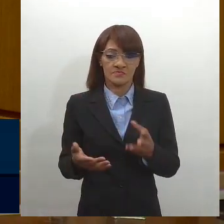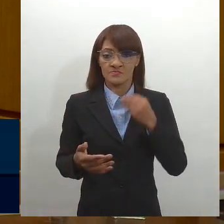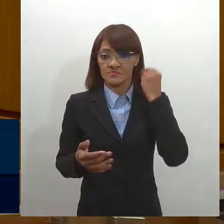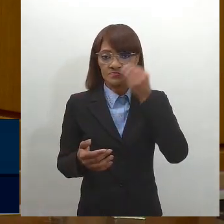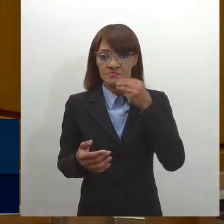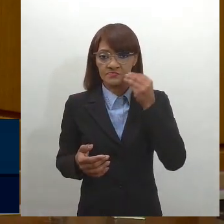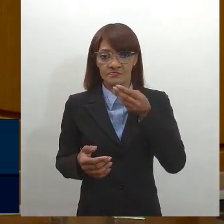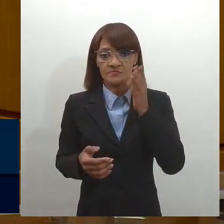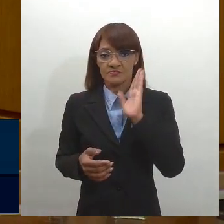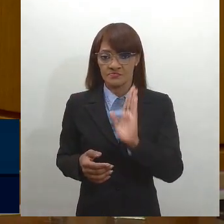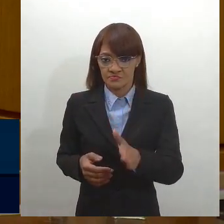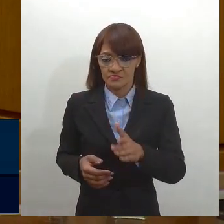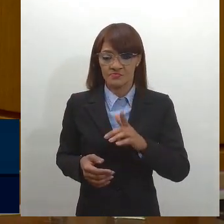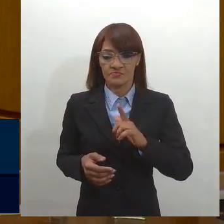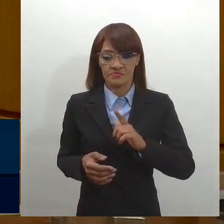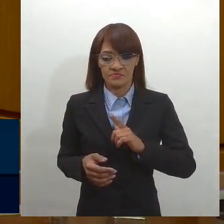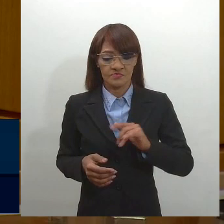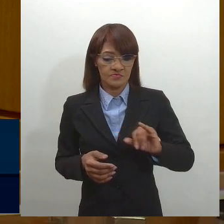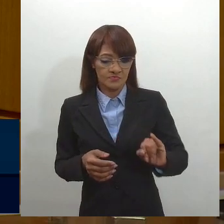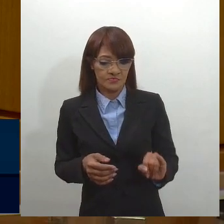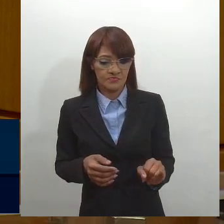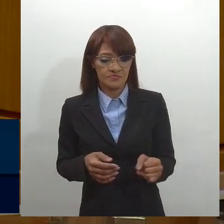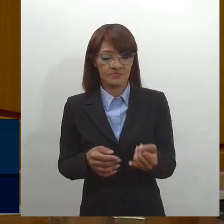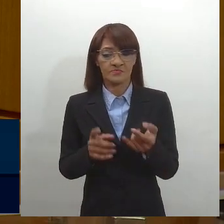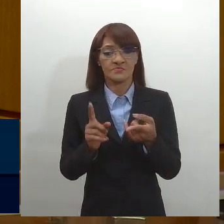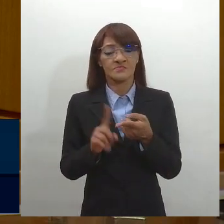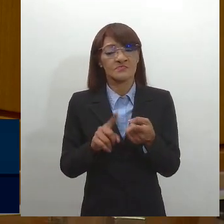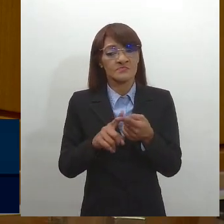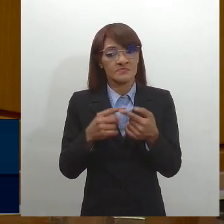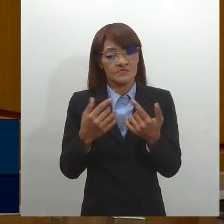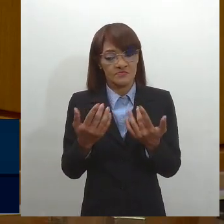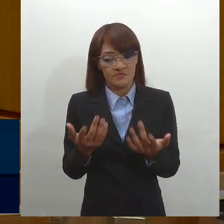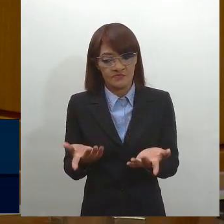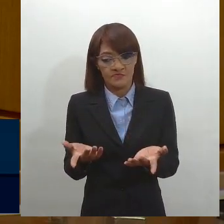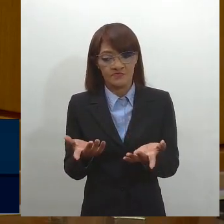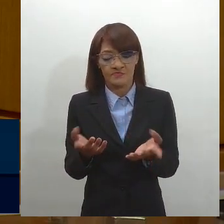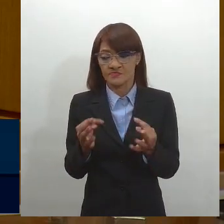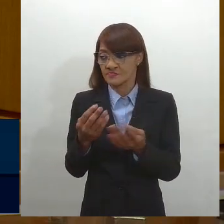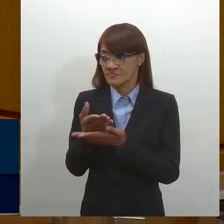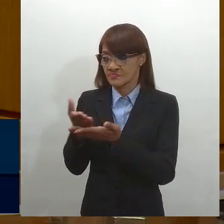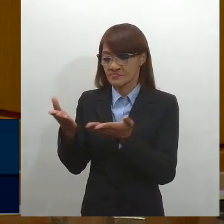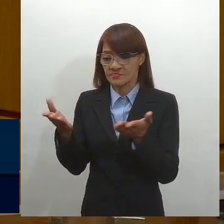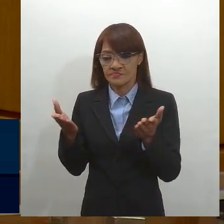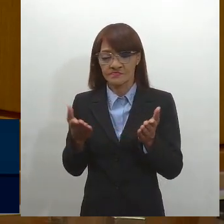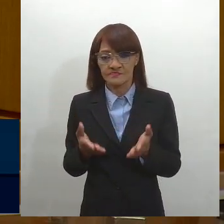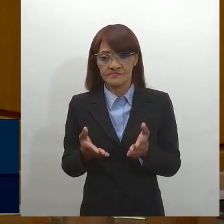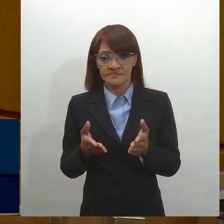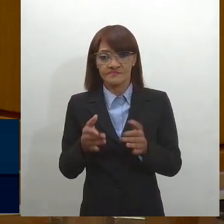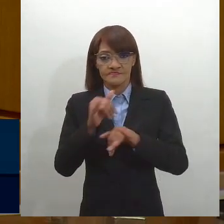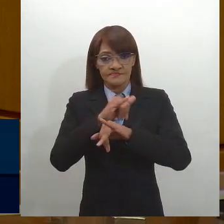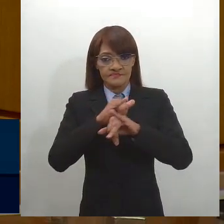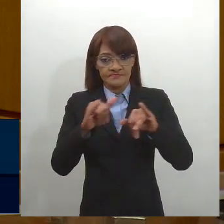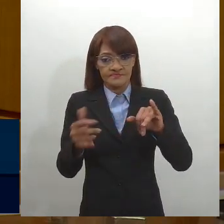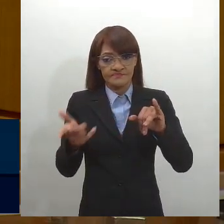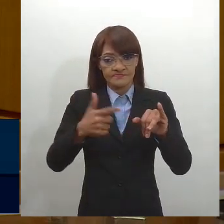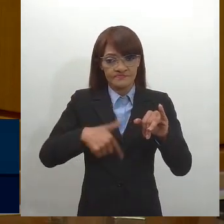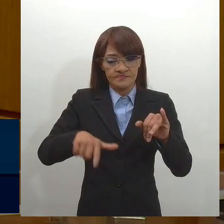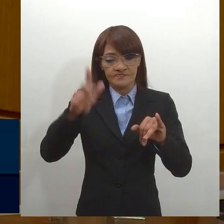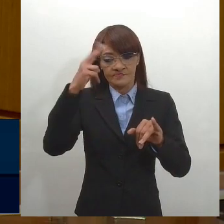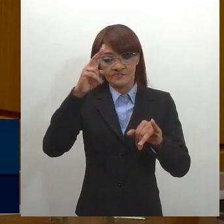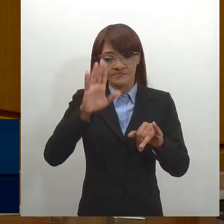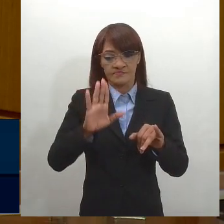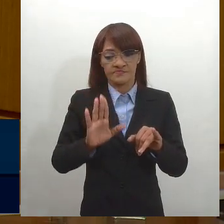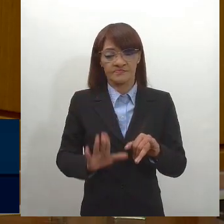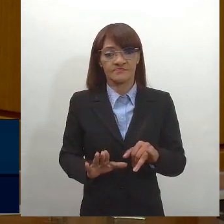aproveito o espaço, senhora presidenta, e a todos aqui, para lembrar mais uma vez que, dentre todos os municípios do sertão